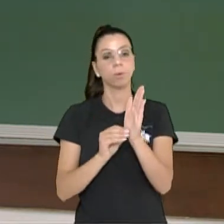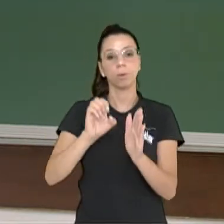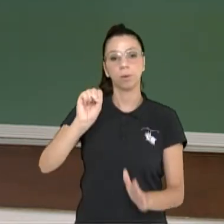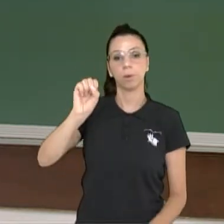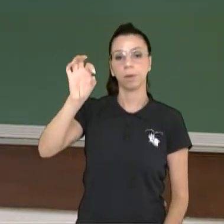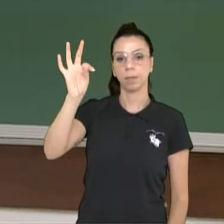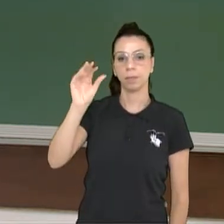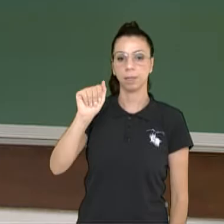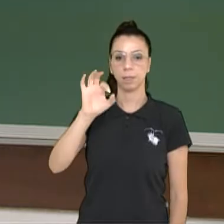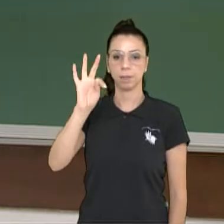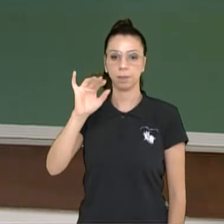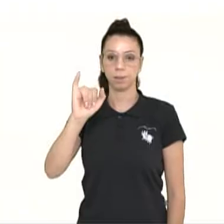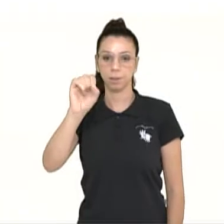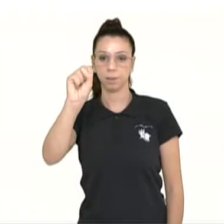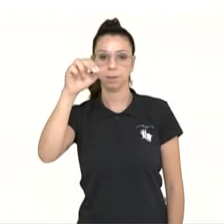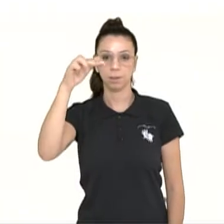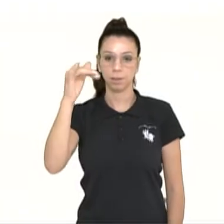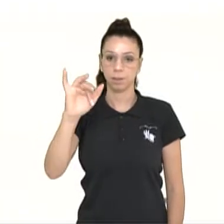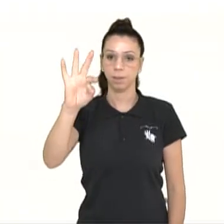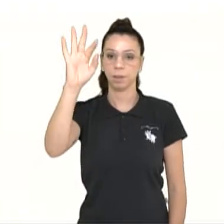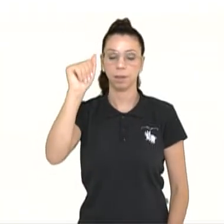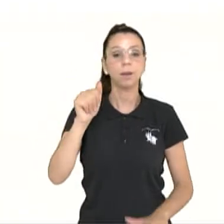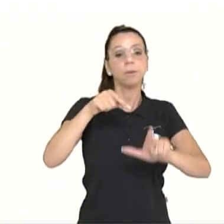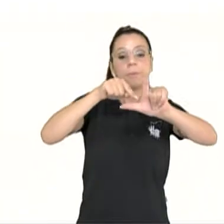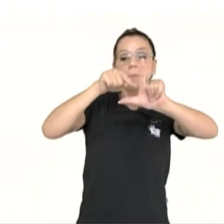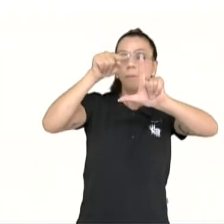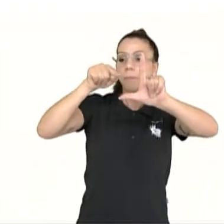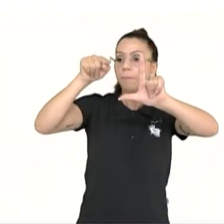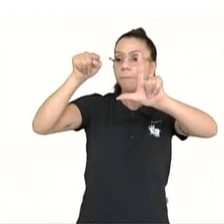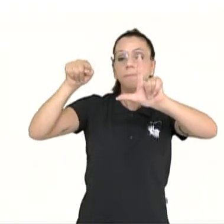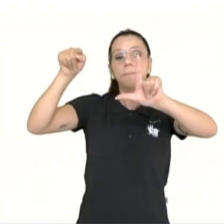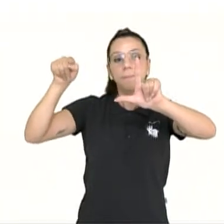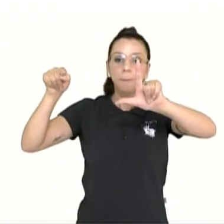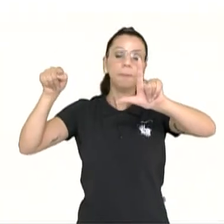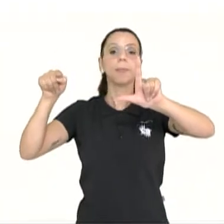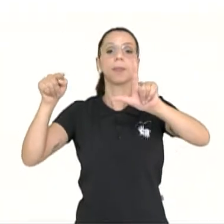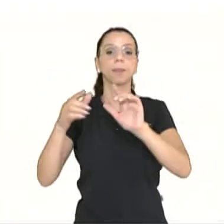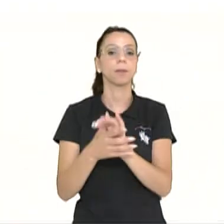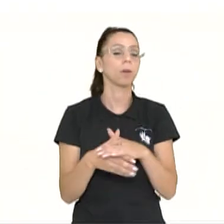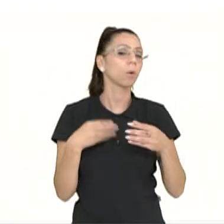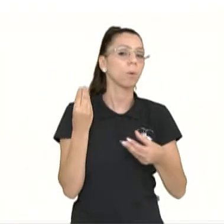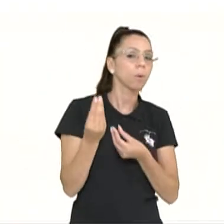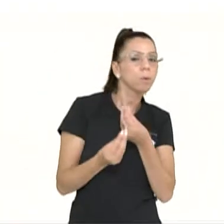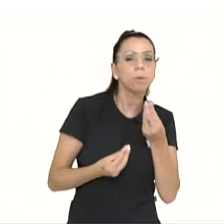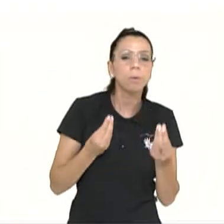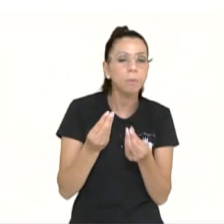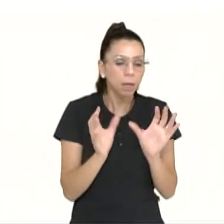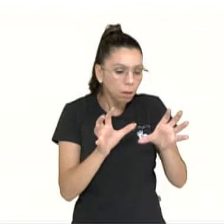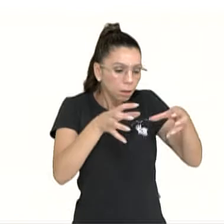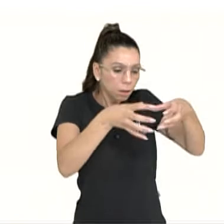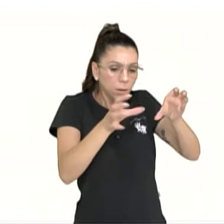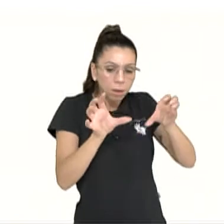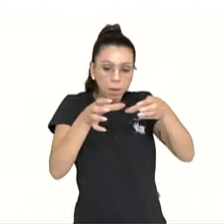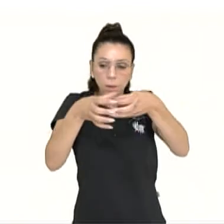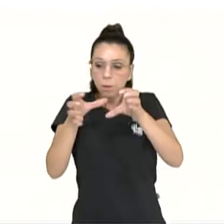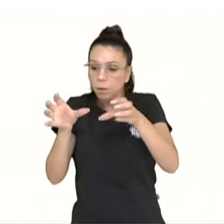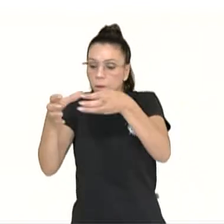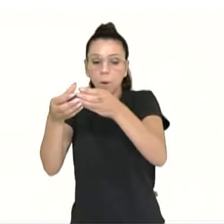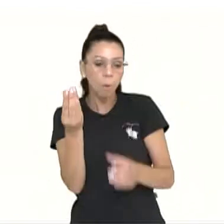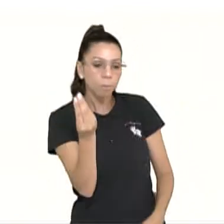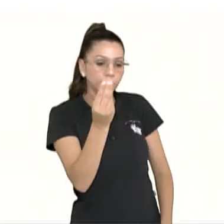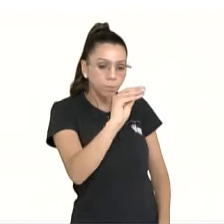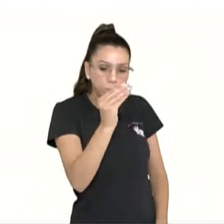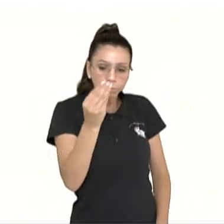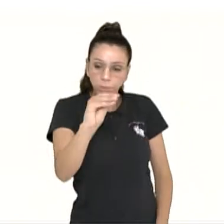hoje vendo um pouquinho da distribuição de frequência de dados agrupados. Vamos ver como é que a gente agrupa esses dados.